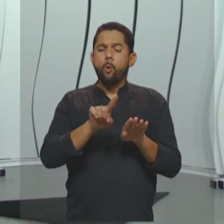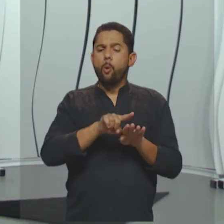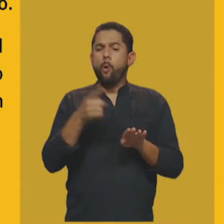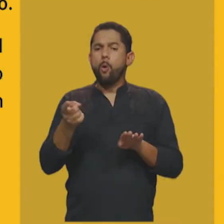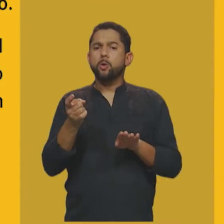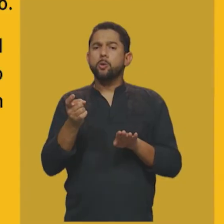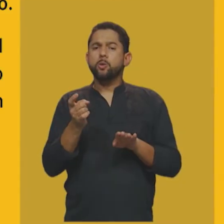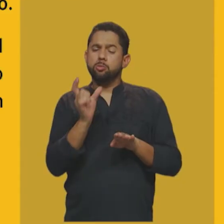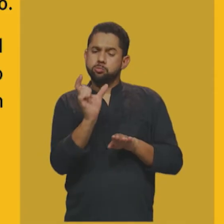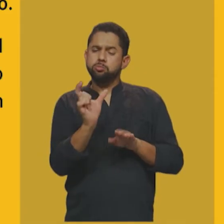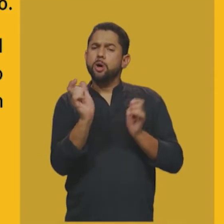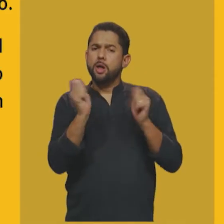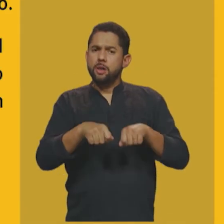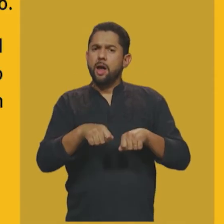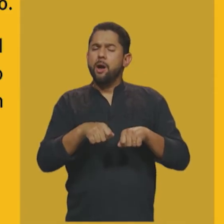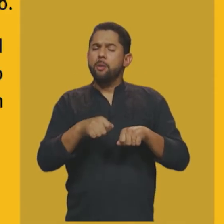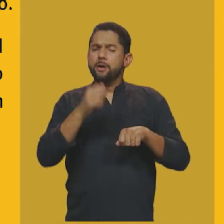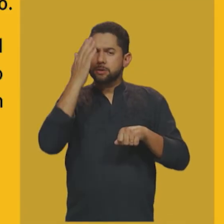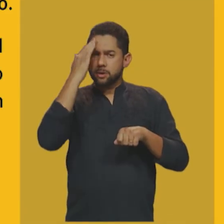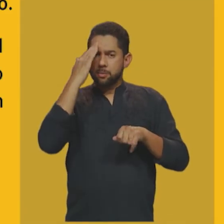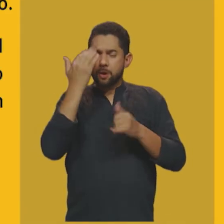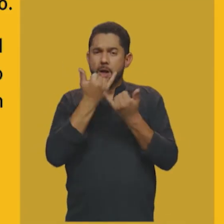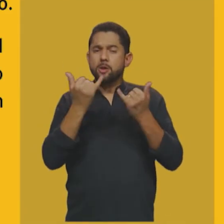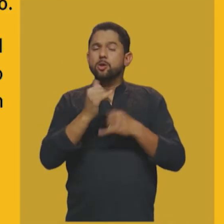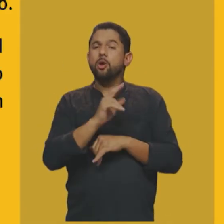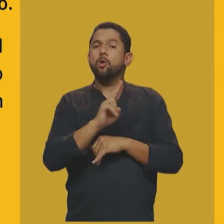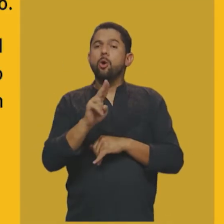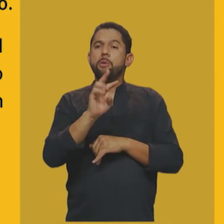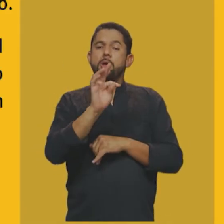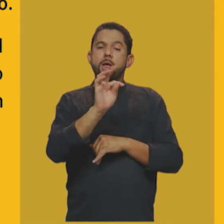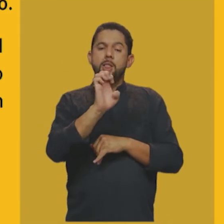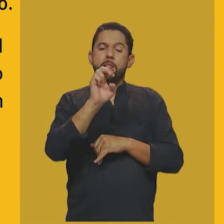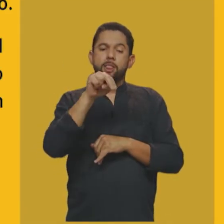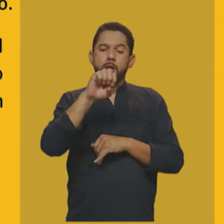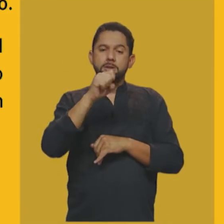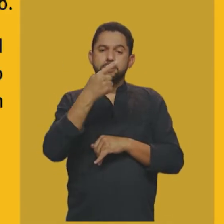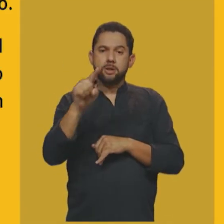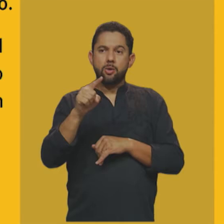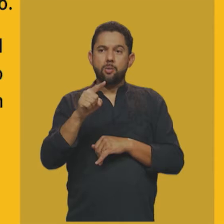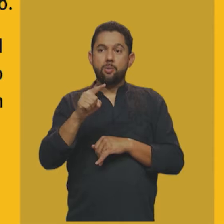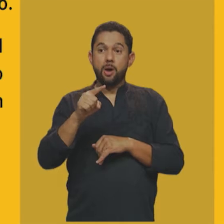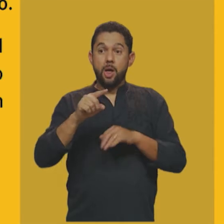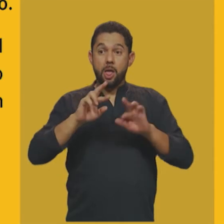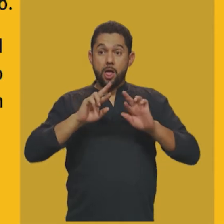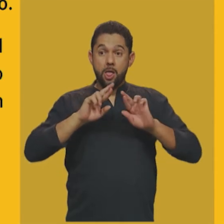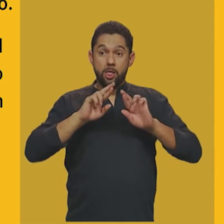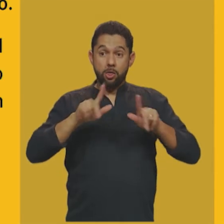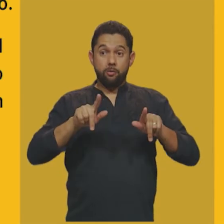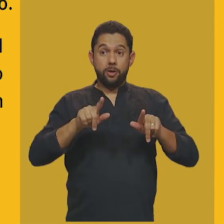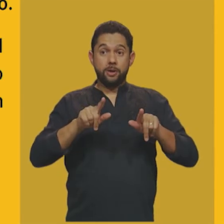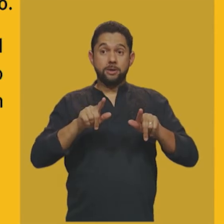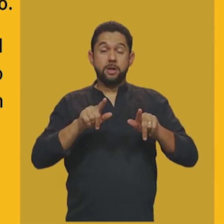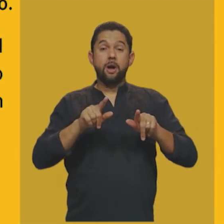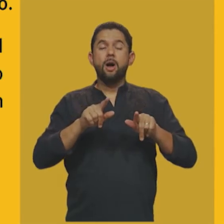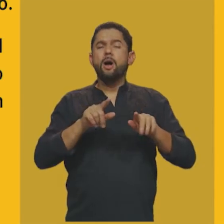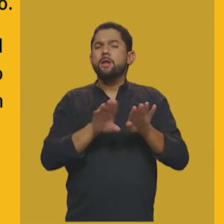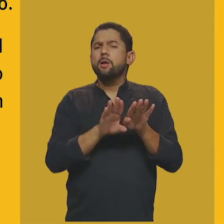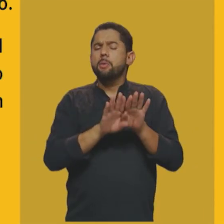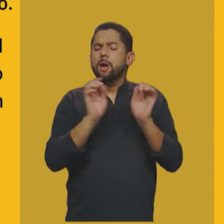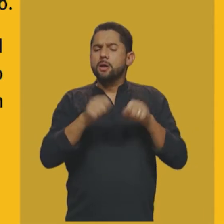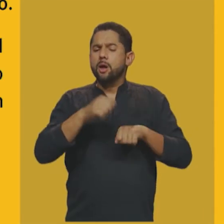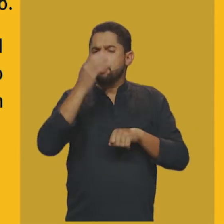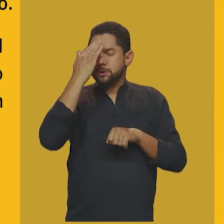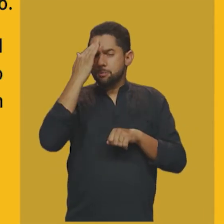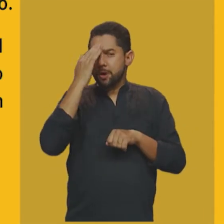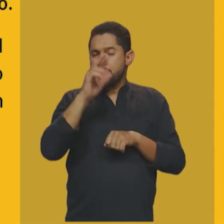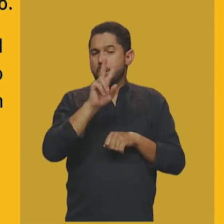no caso vai ser a medida de tensão elétrica, também chamada de diferença de potencial ou, em alguns casos, de voltagem, para medir esses valores,